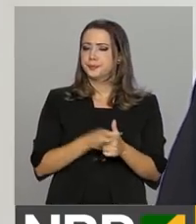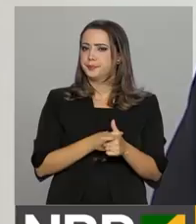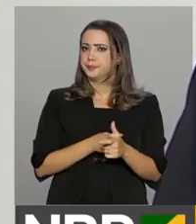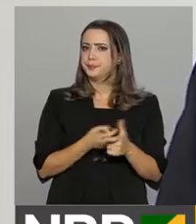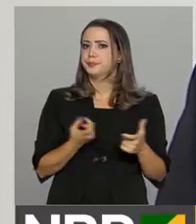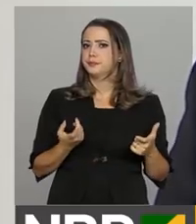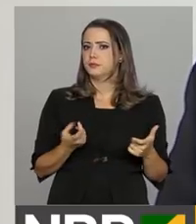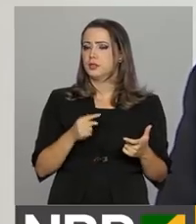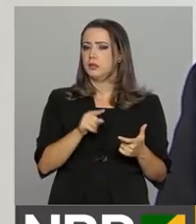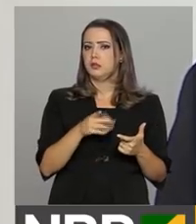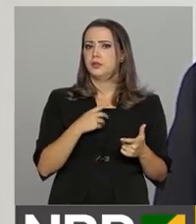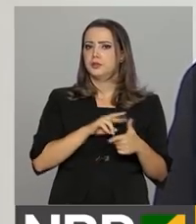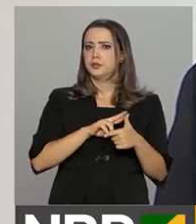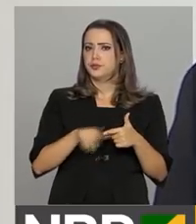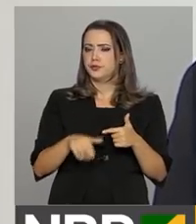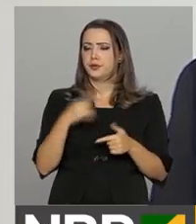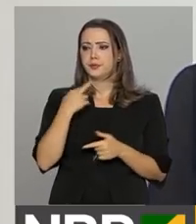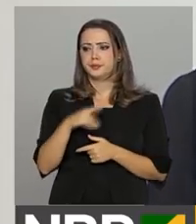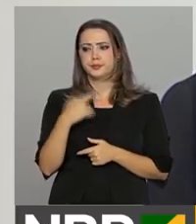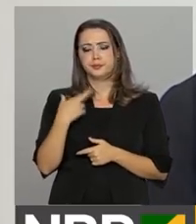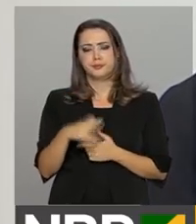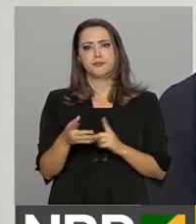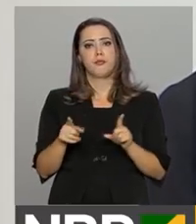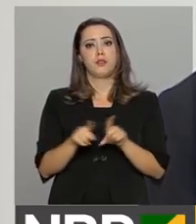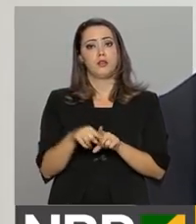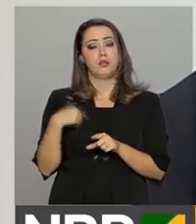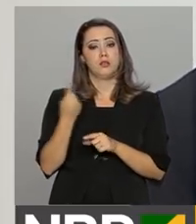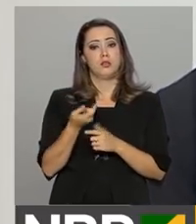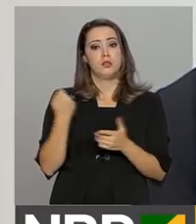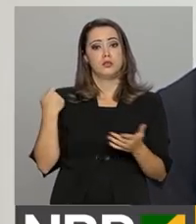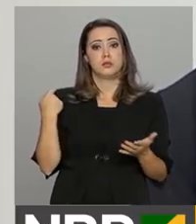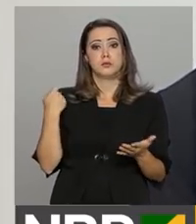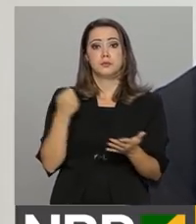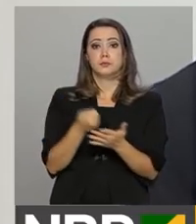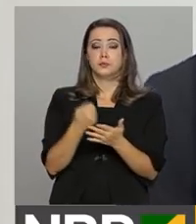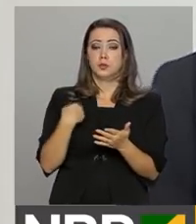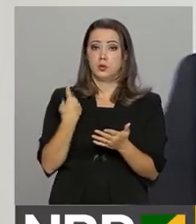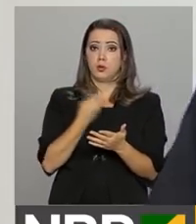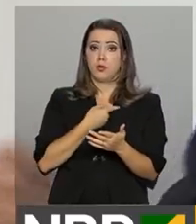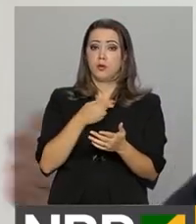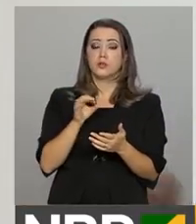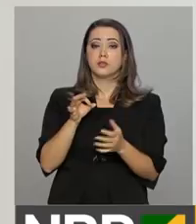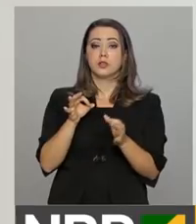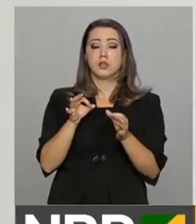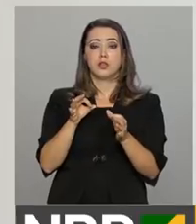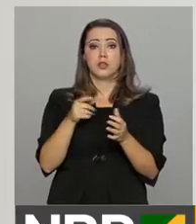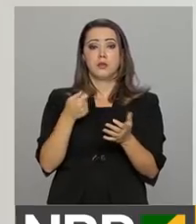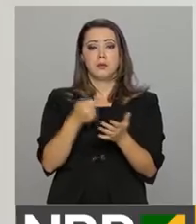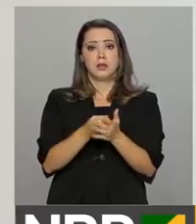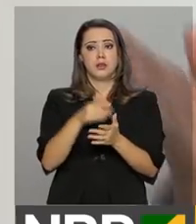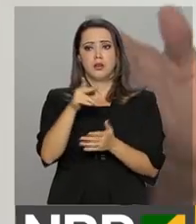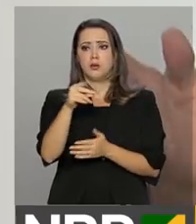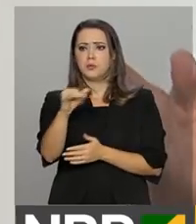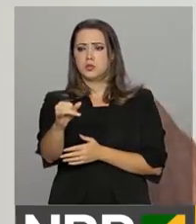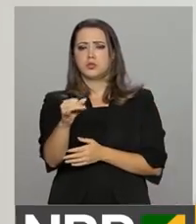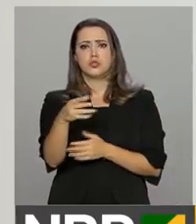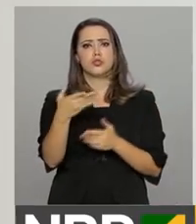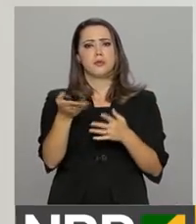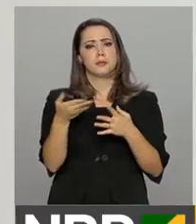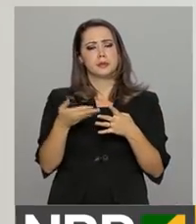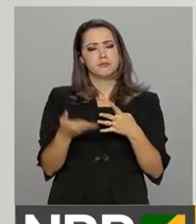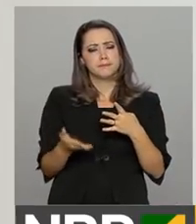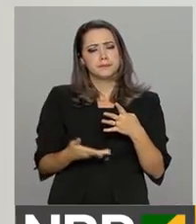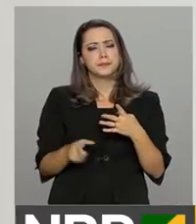inadimplentes de uma série de consequências nós nos tornamos adimplentes por que elaboramos um texto normativo aprovado